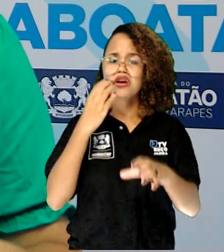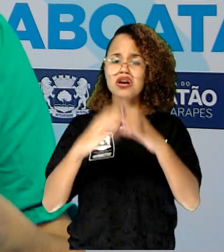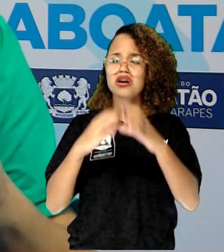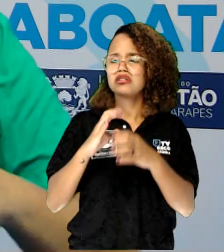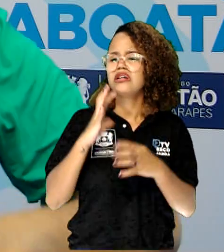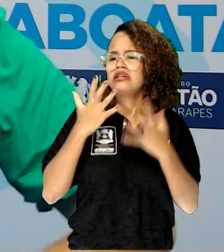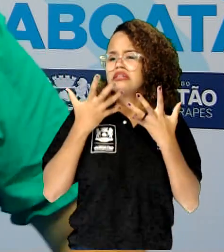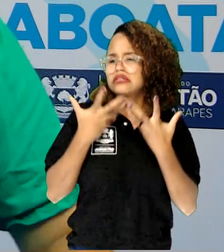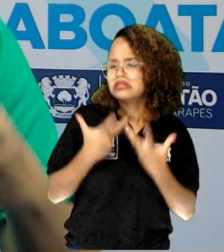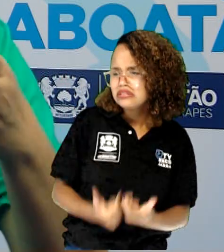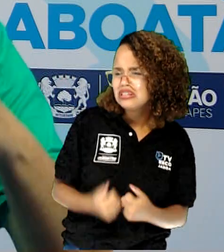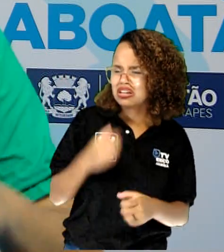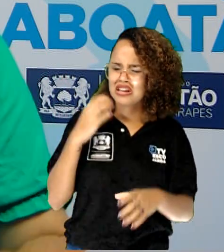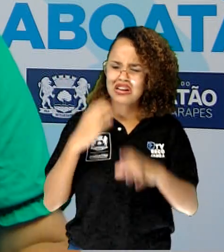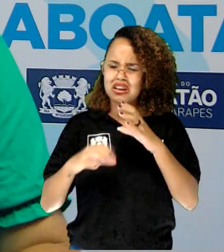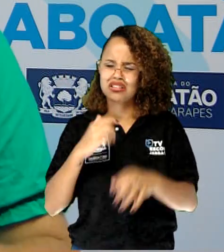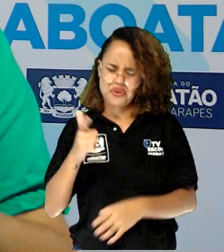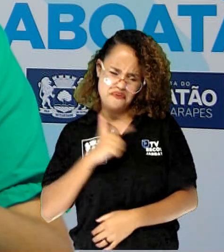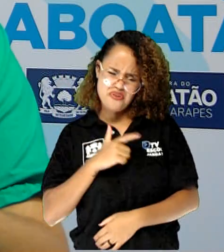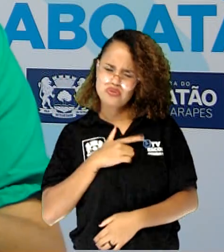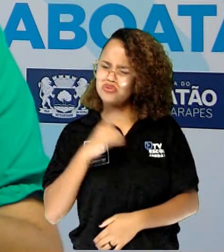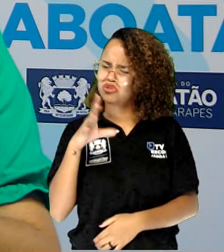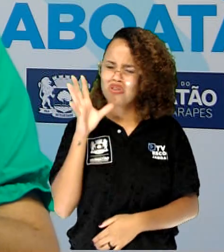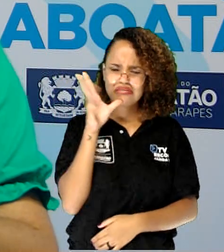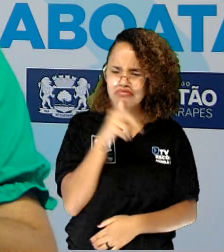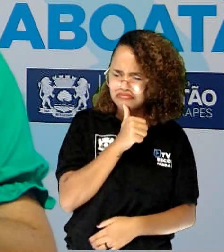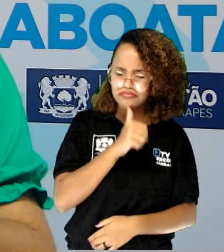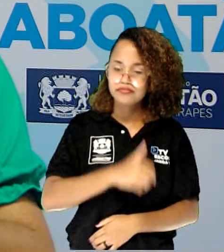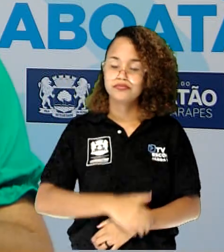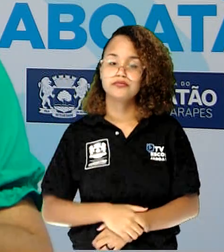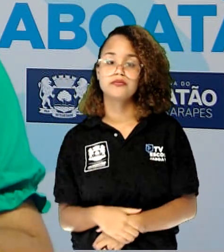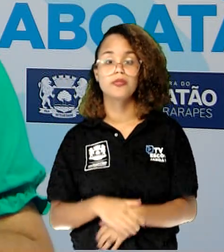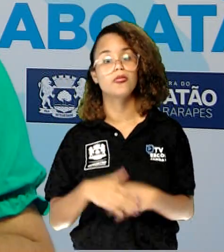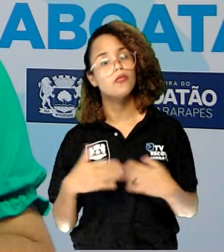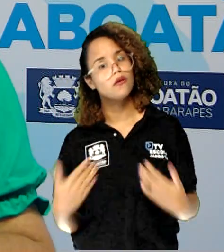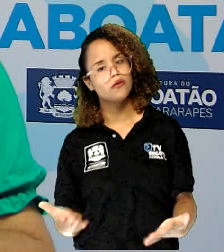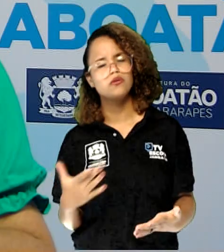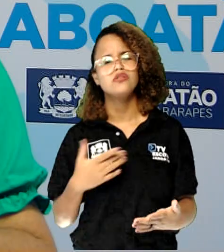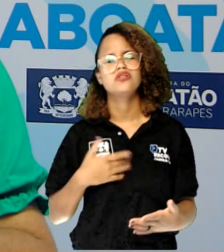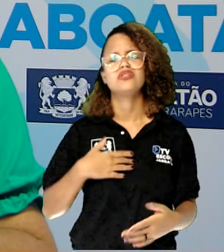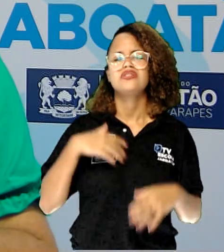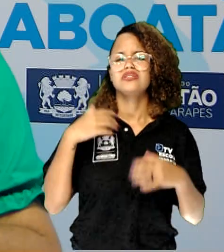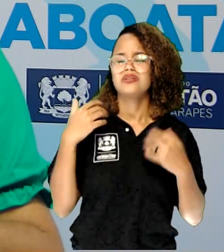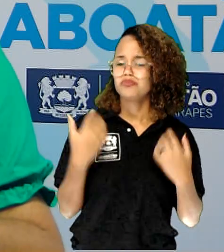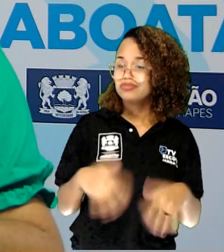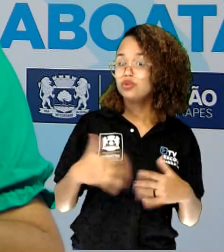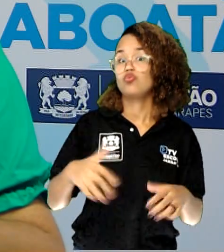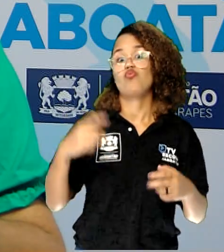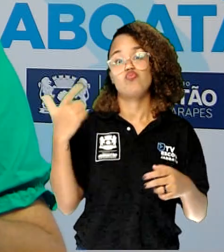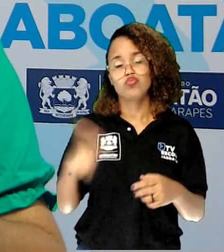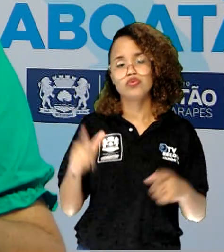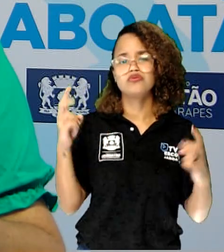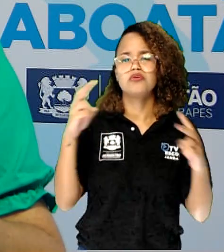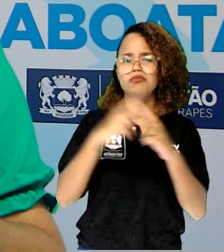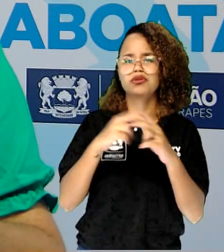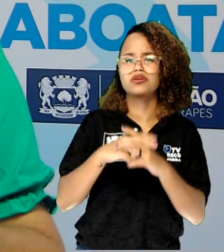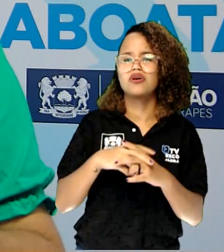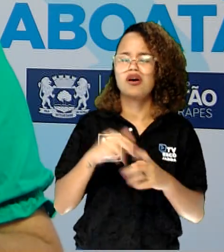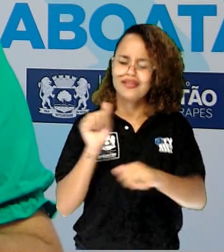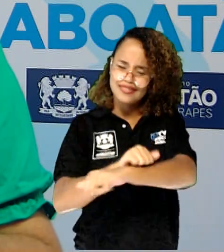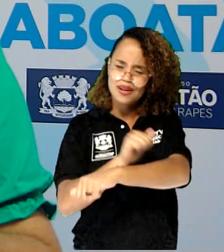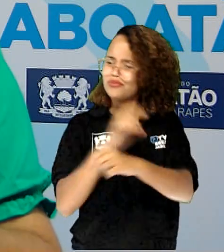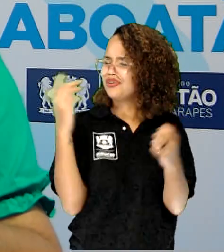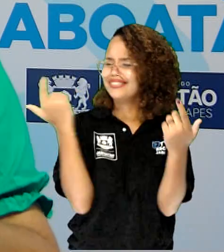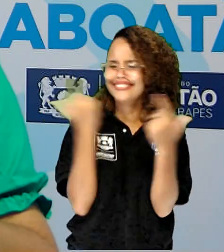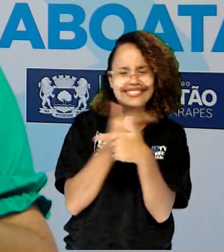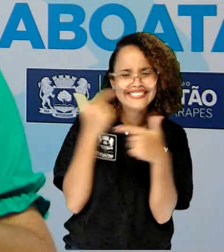cansar, canto feio, só demora. E assim, de uma peleja, outra briga começou. Senhor sapo só sorria,